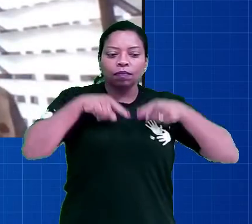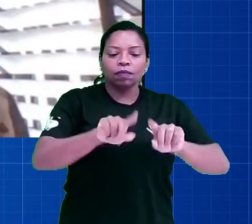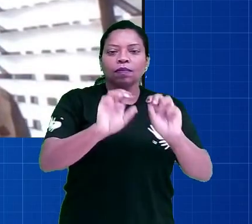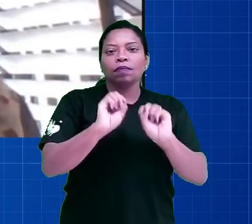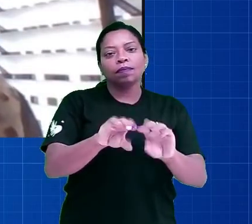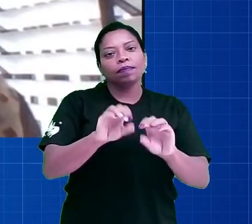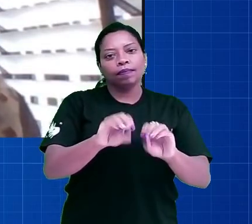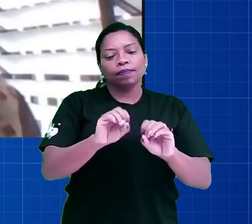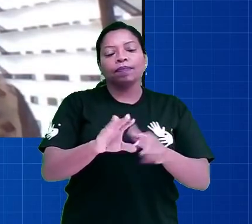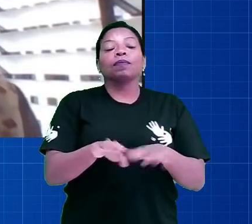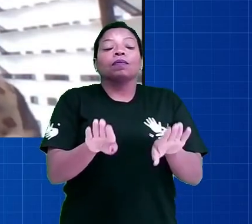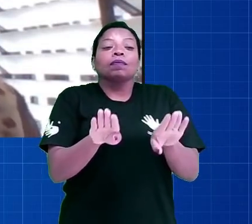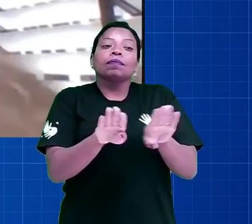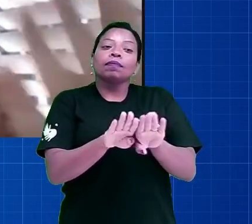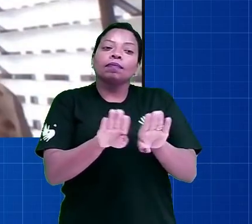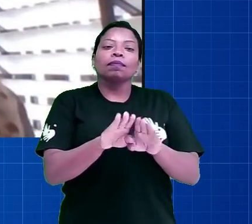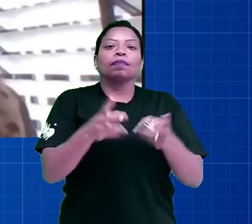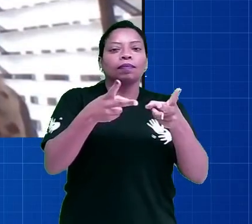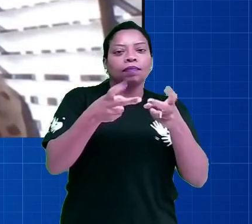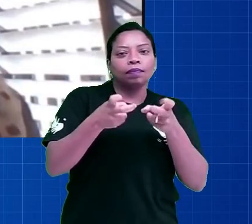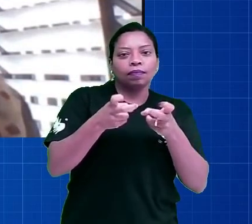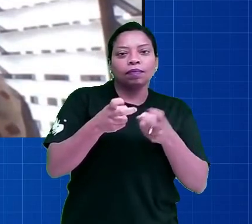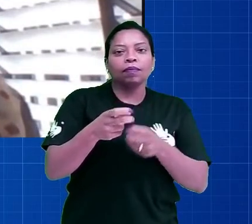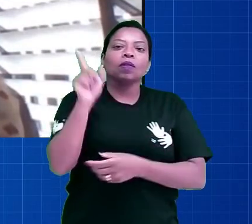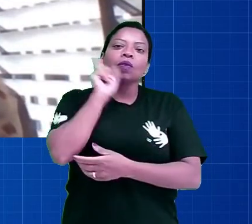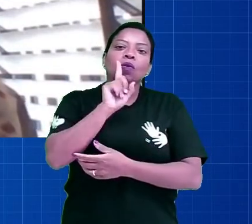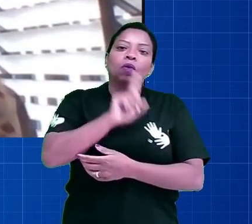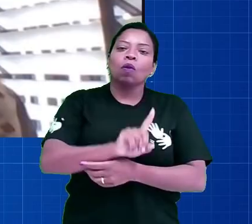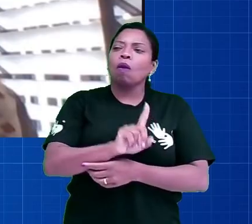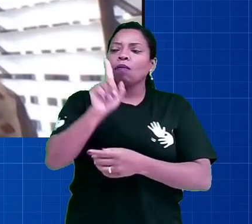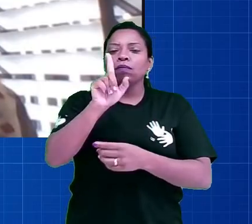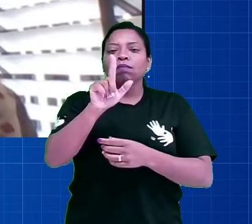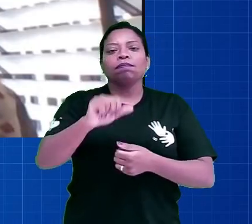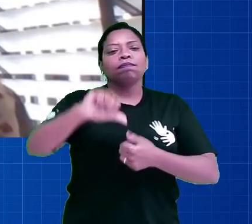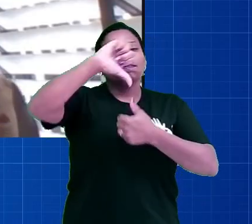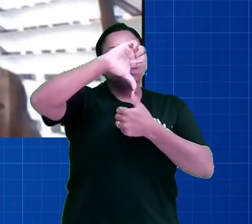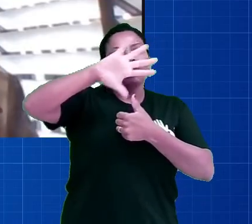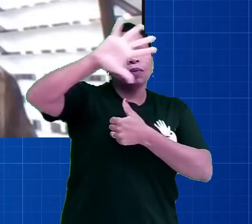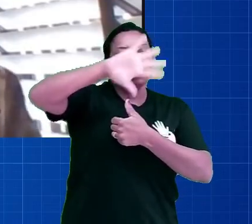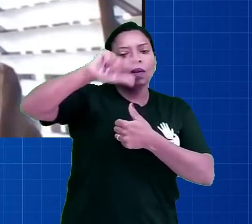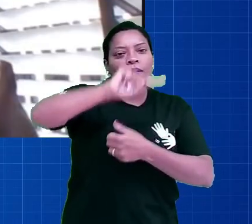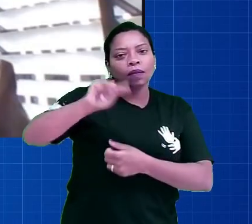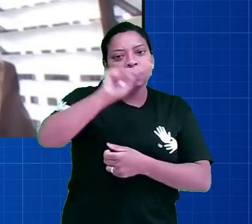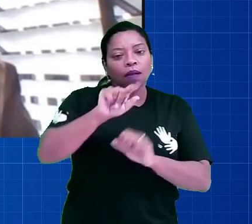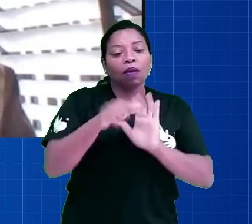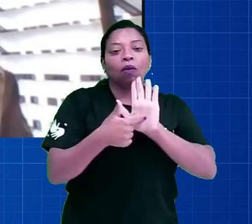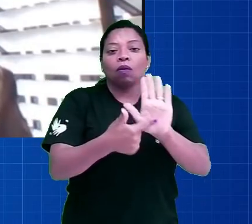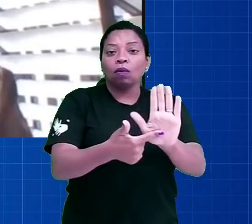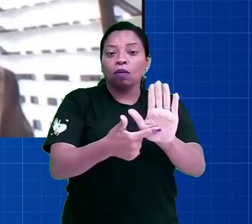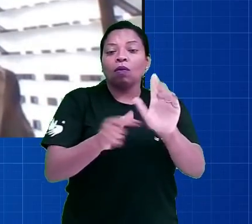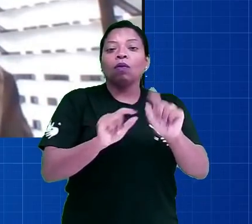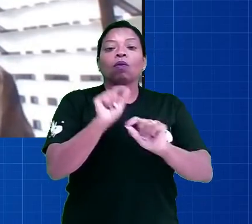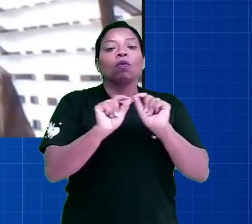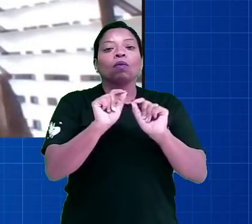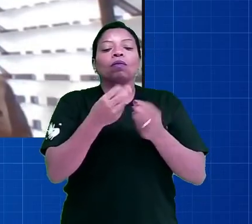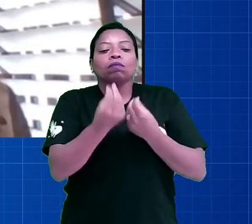evidenciadas nessa perspectiva. Também a gente percebe que nos Estados Unidos, é um olhar